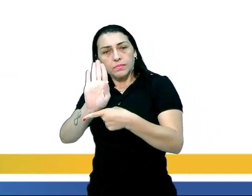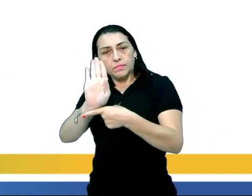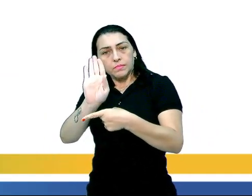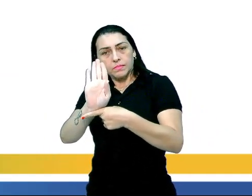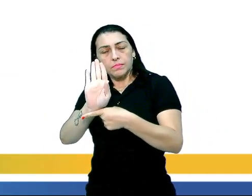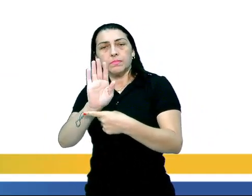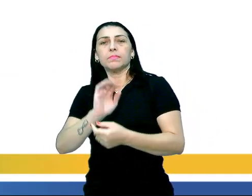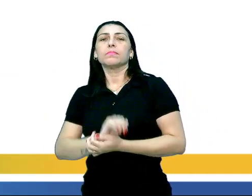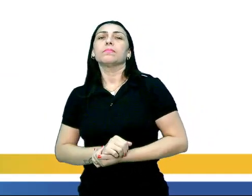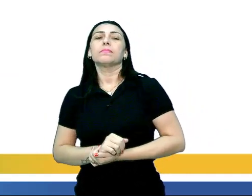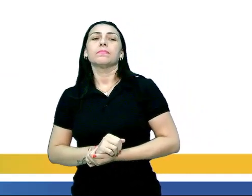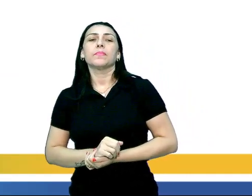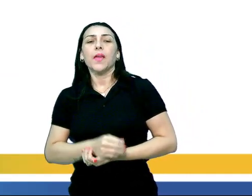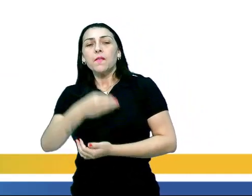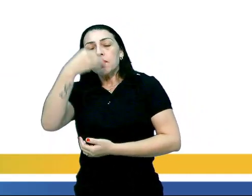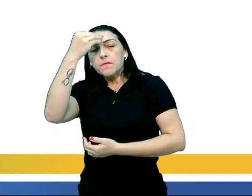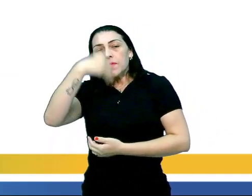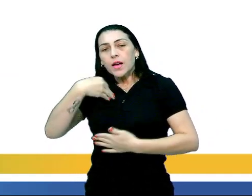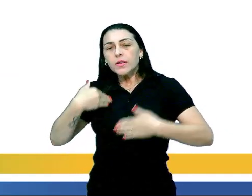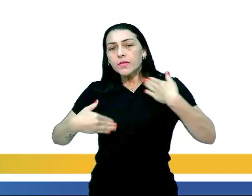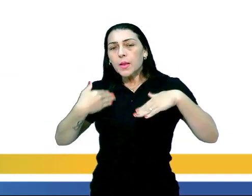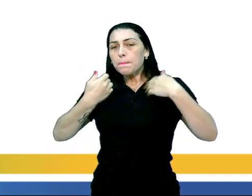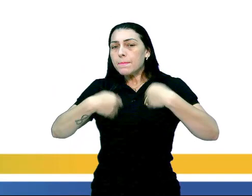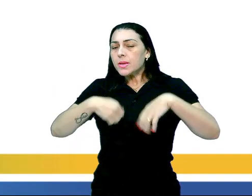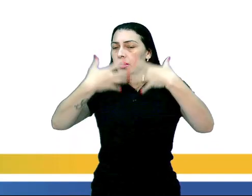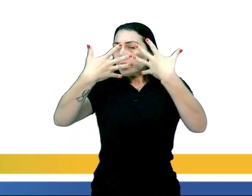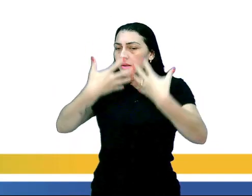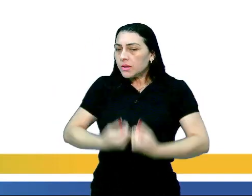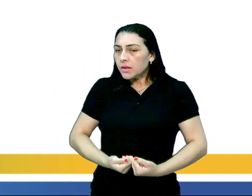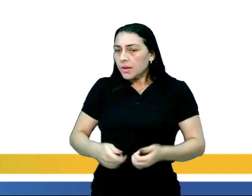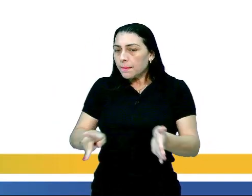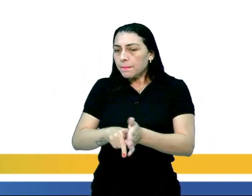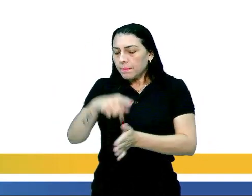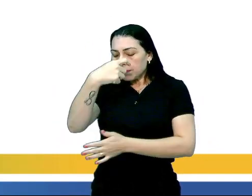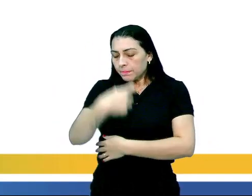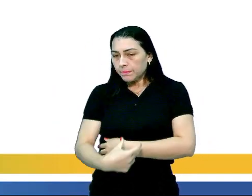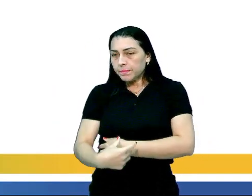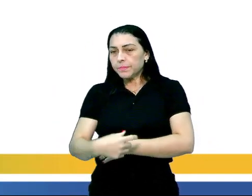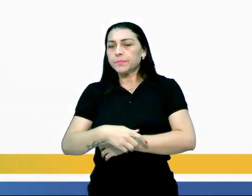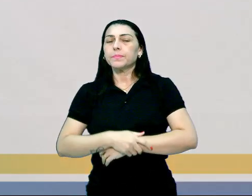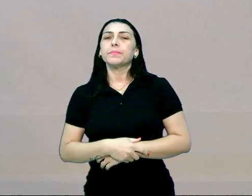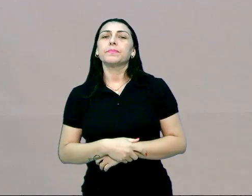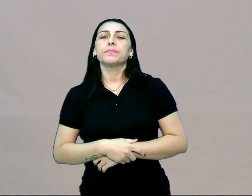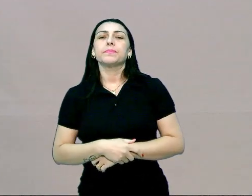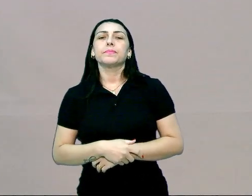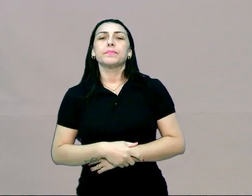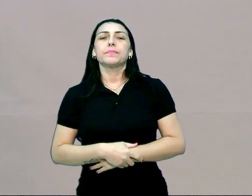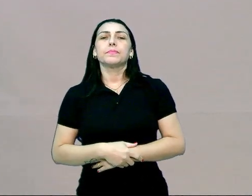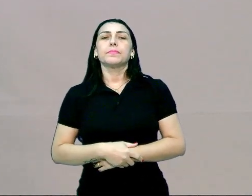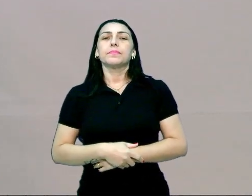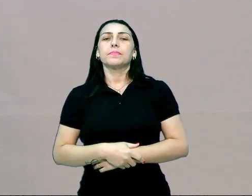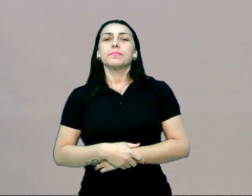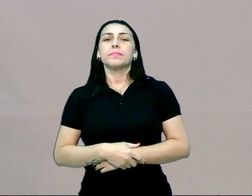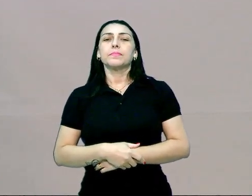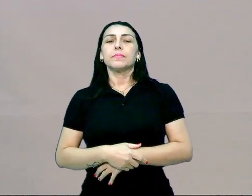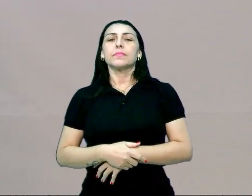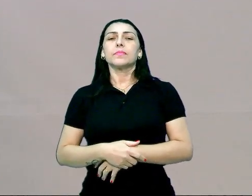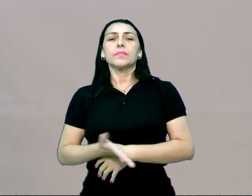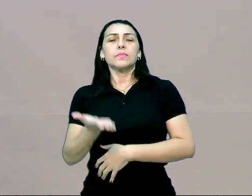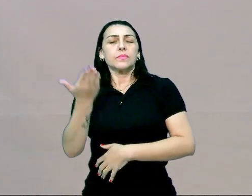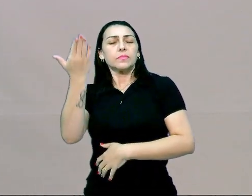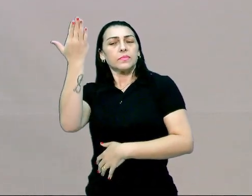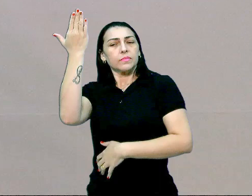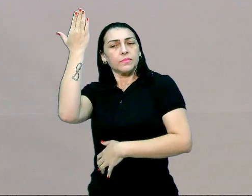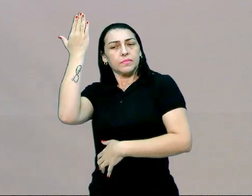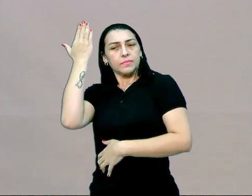letra B. Fragilidade física e necessidade de aceitação. Ou seja, durante muito